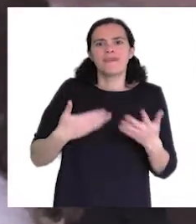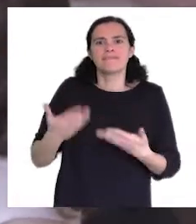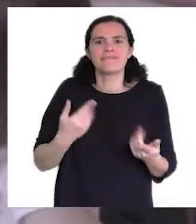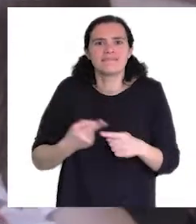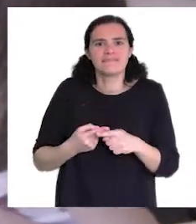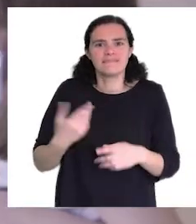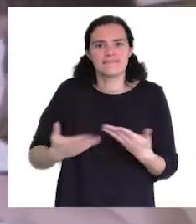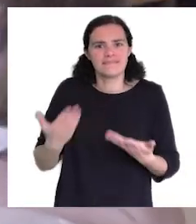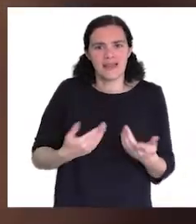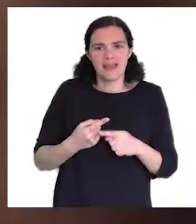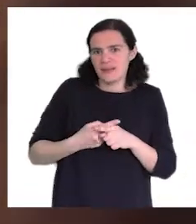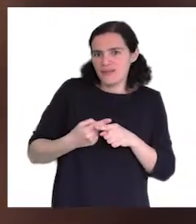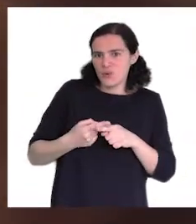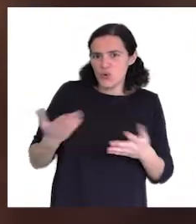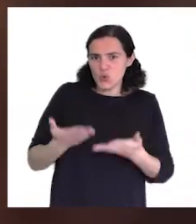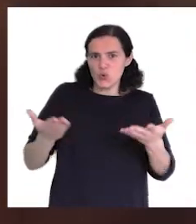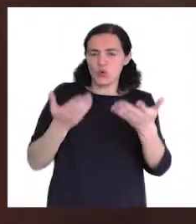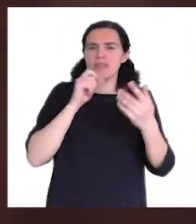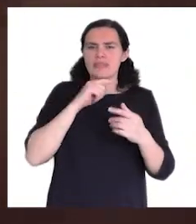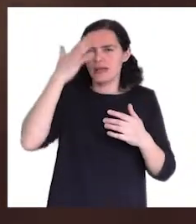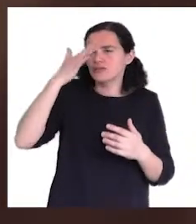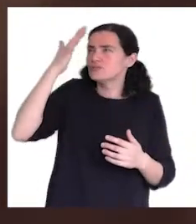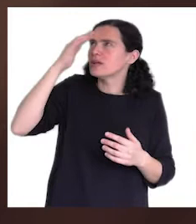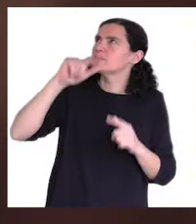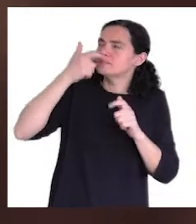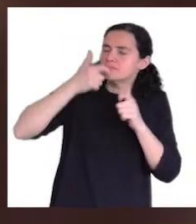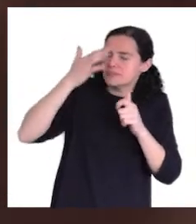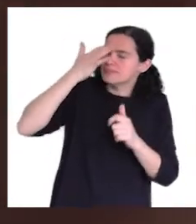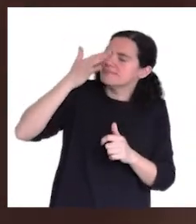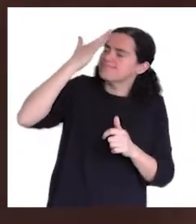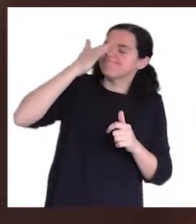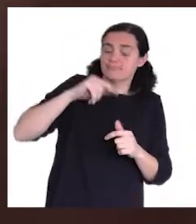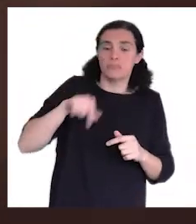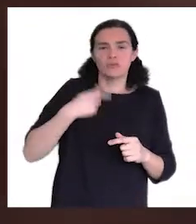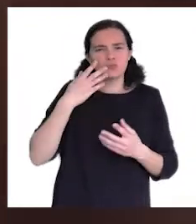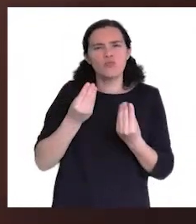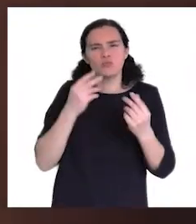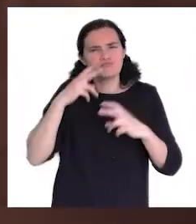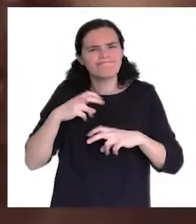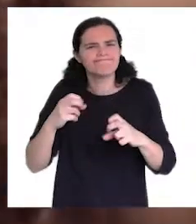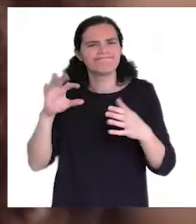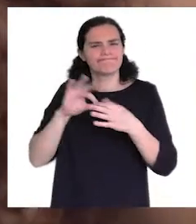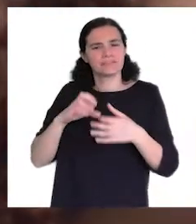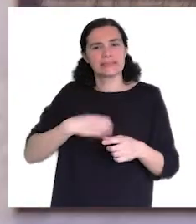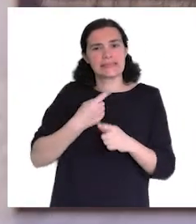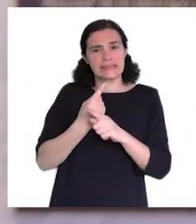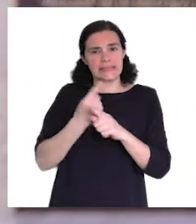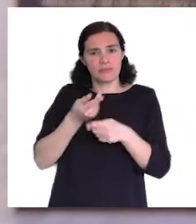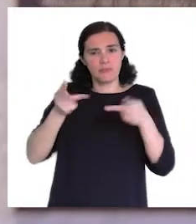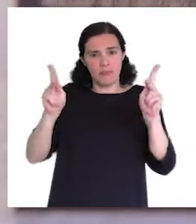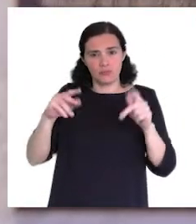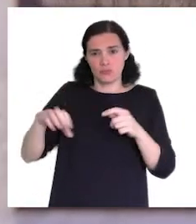ele tão interessante, que nos leva a sonhar e a imaginar. E, portanto, exploramos muitas vezes a questão dos sentidos, a